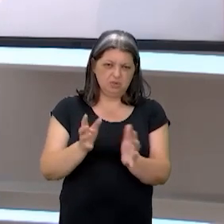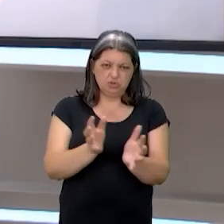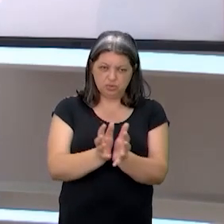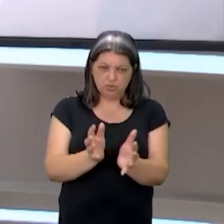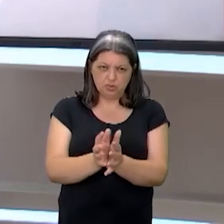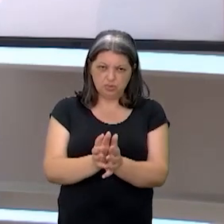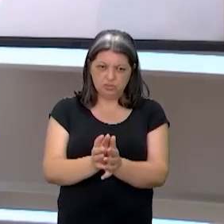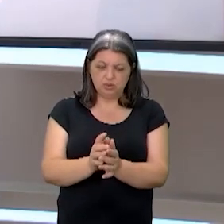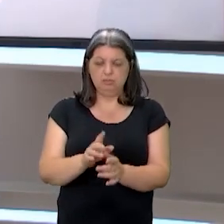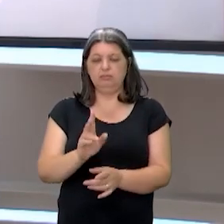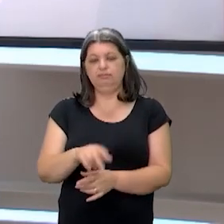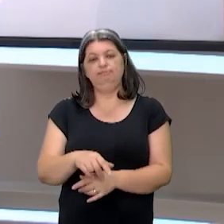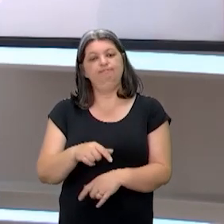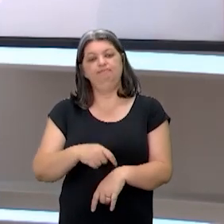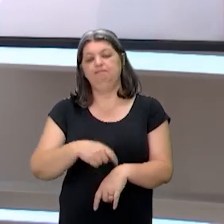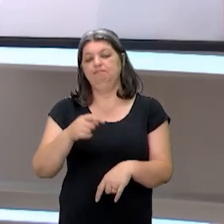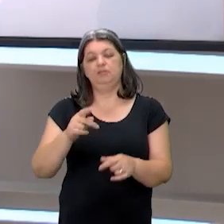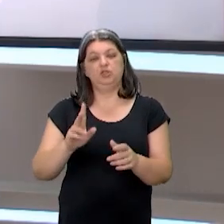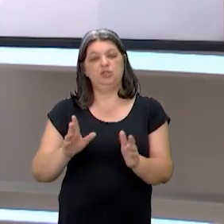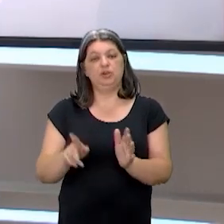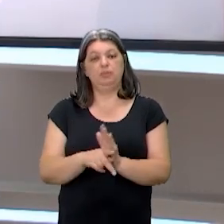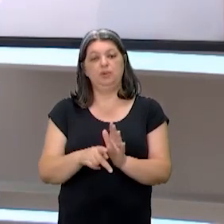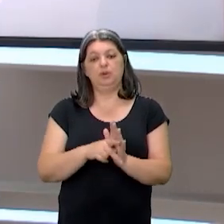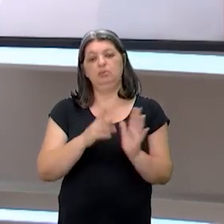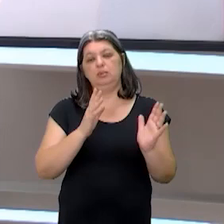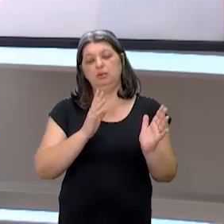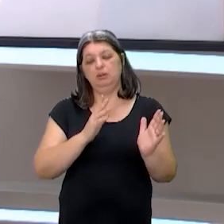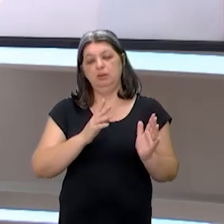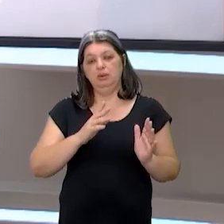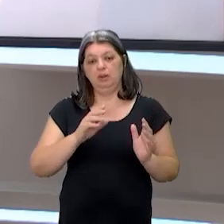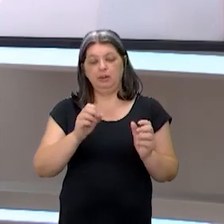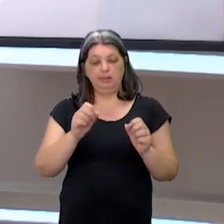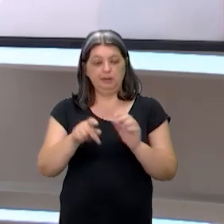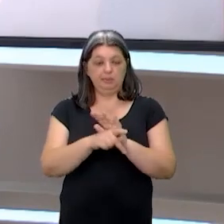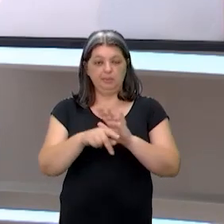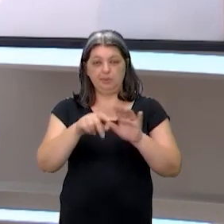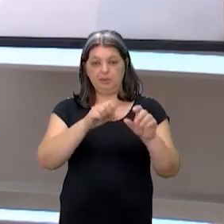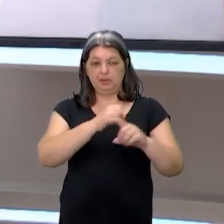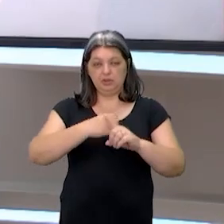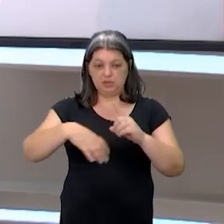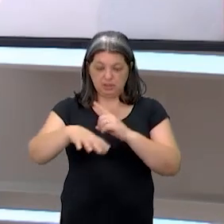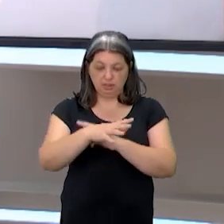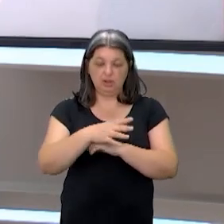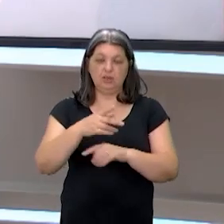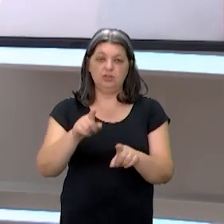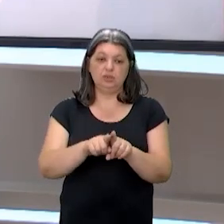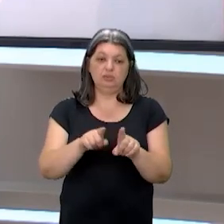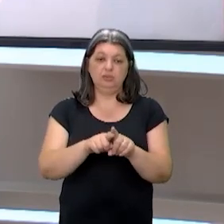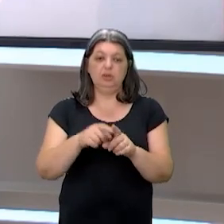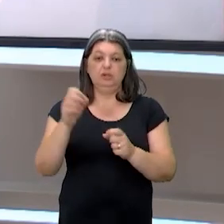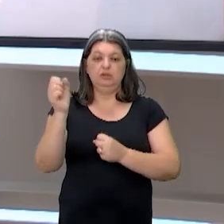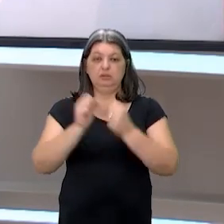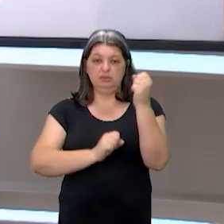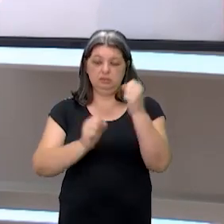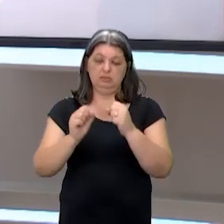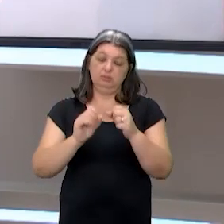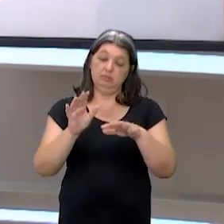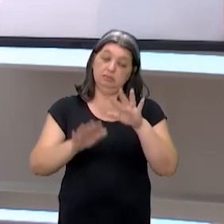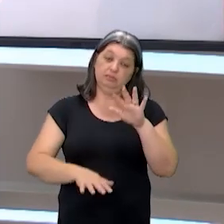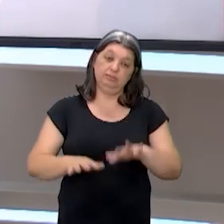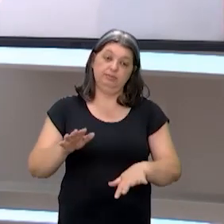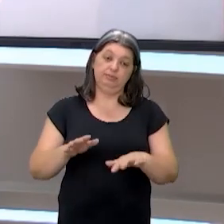automaticamente já está inserido num sistema produtivo, num sistema social que, de alguma forma, mais ou